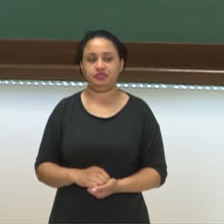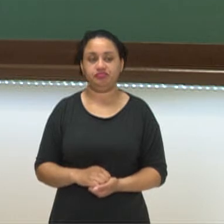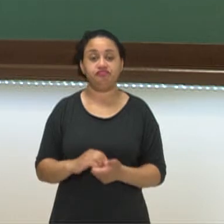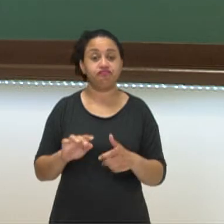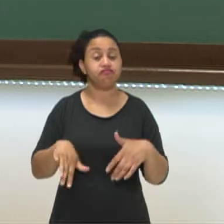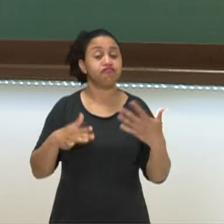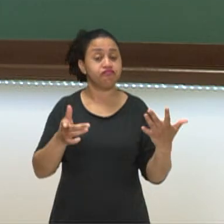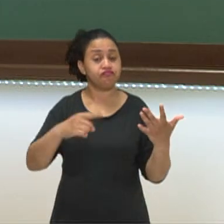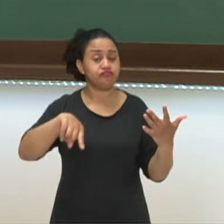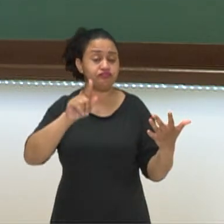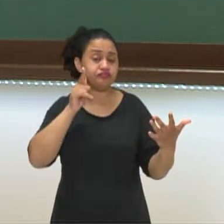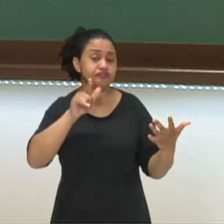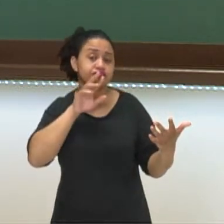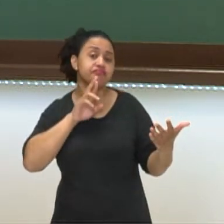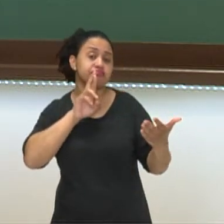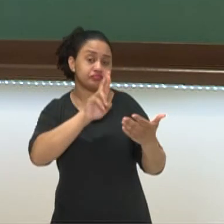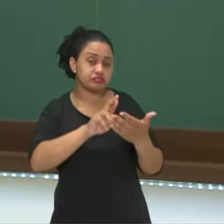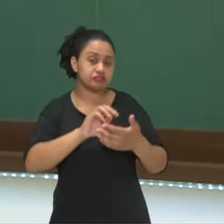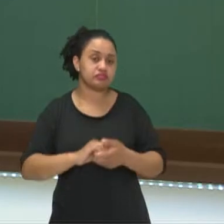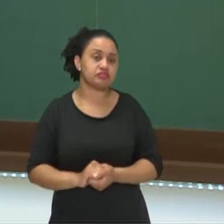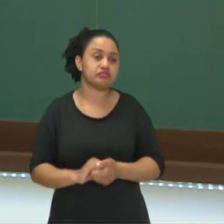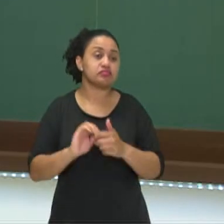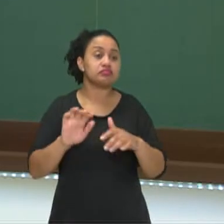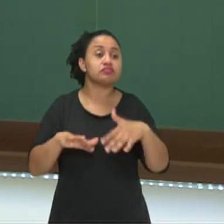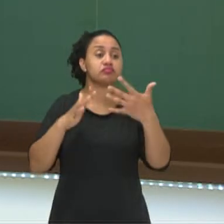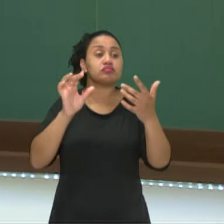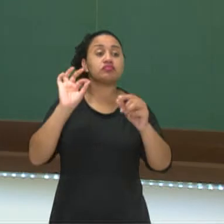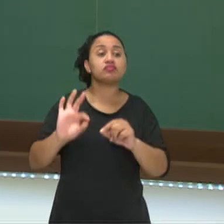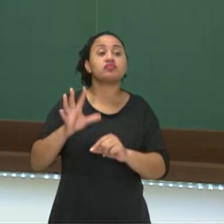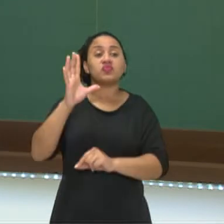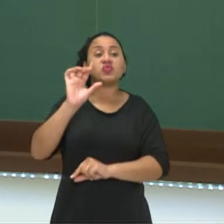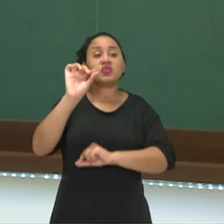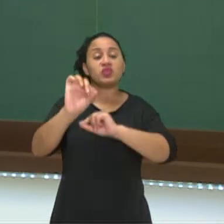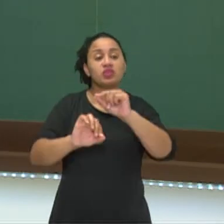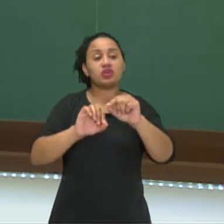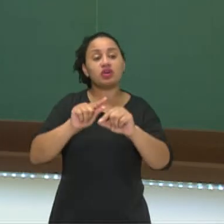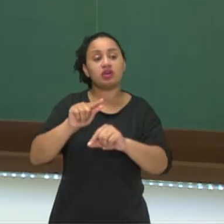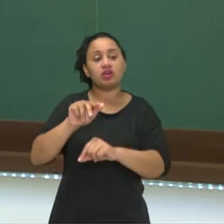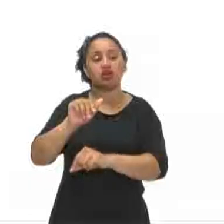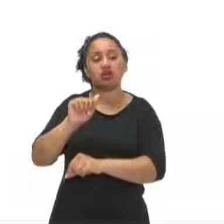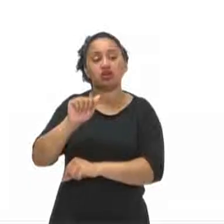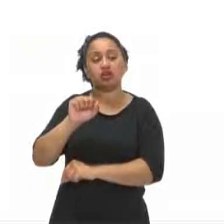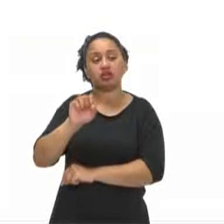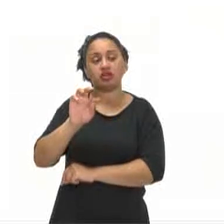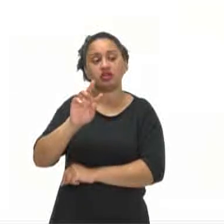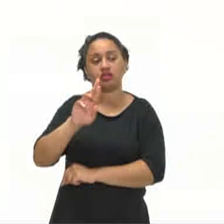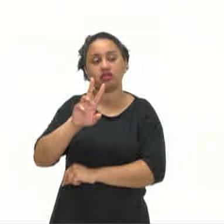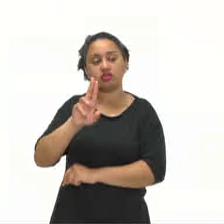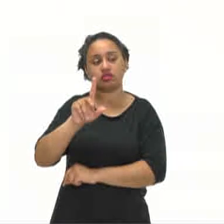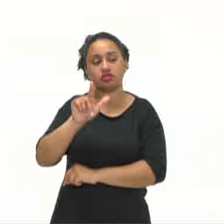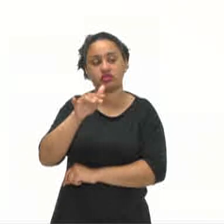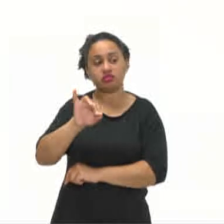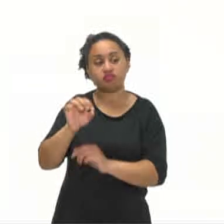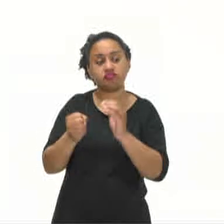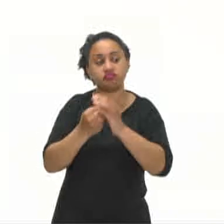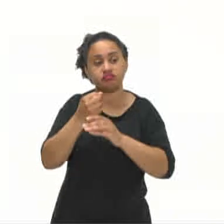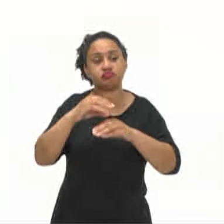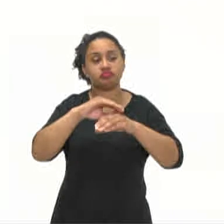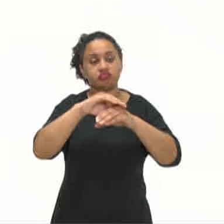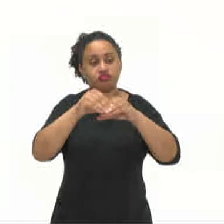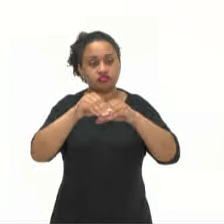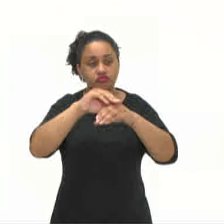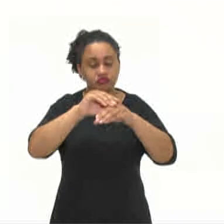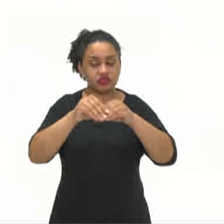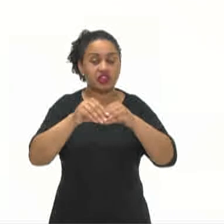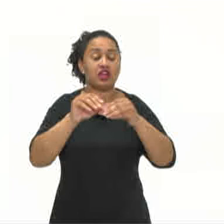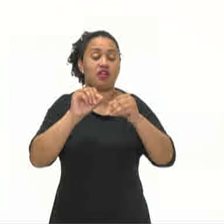E aí, conseguiram responder? Então está ocorrendo a gastrulação, formando então a ectoderme, que vai dar